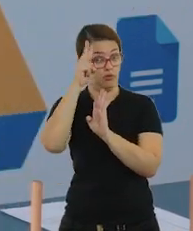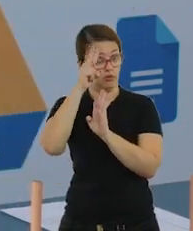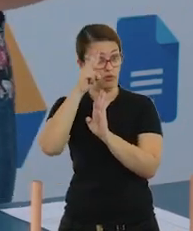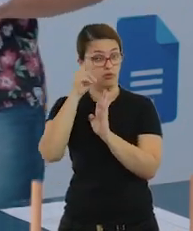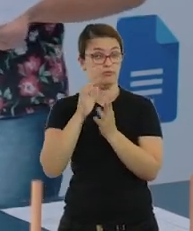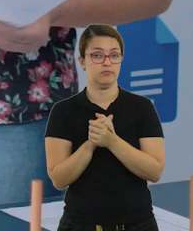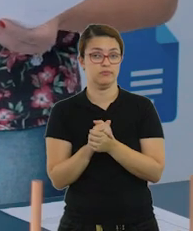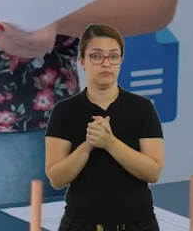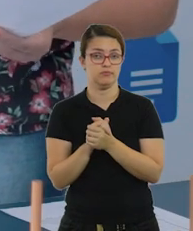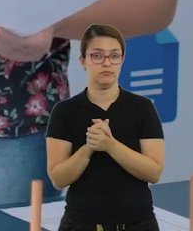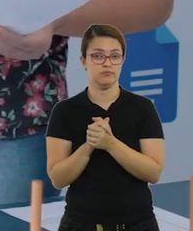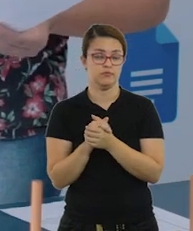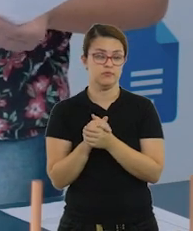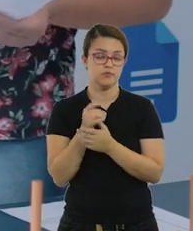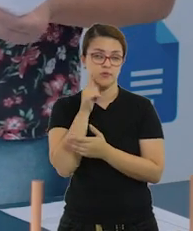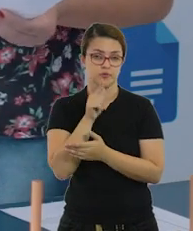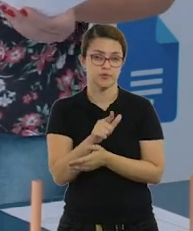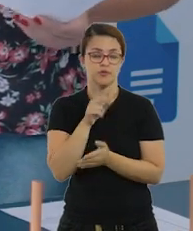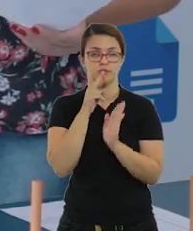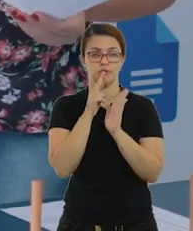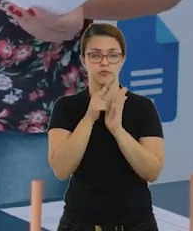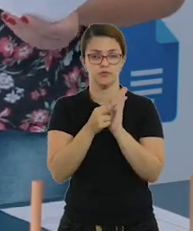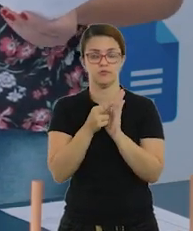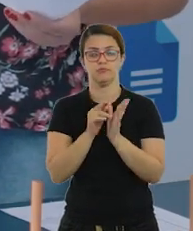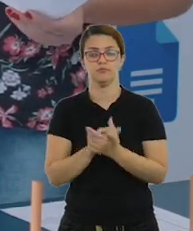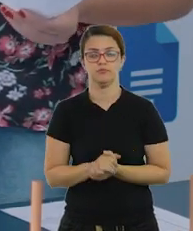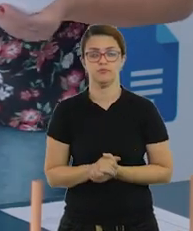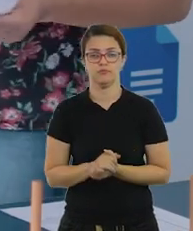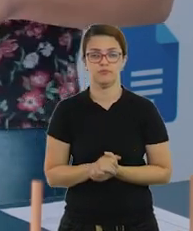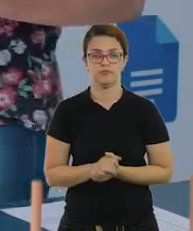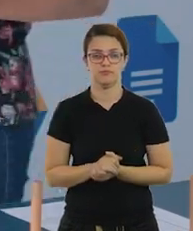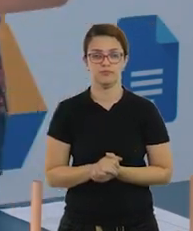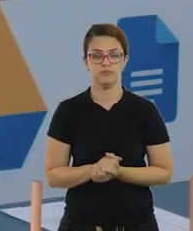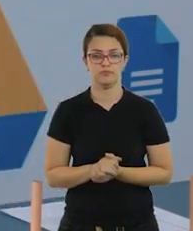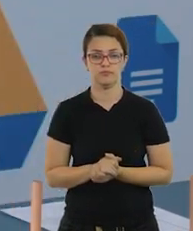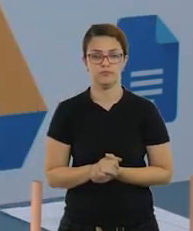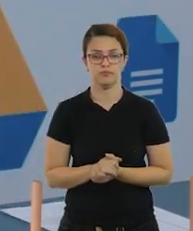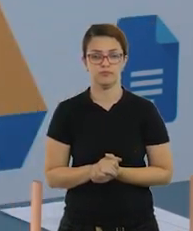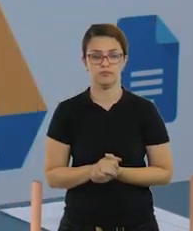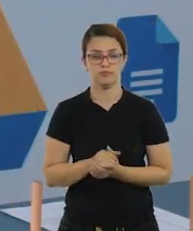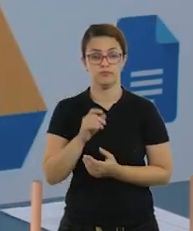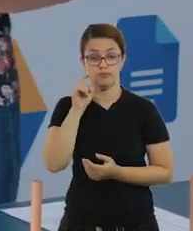bom? Lembrem lá da primeira parte para vocês conseguirem responder, certo?